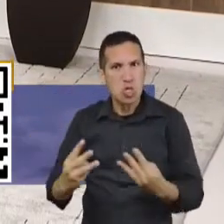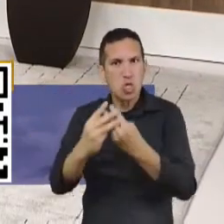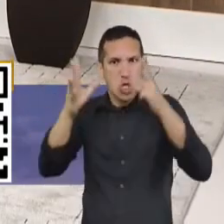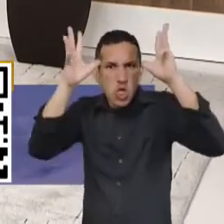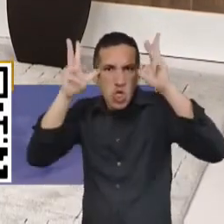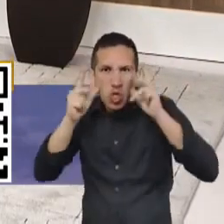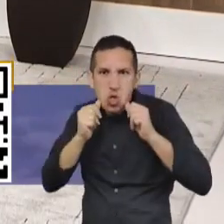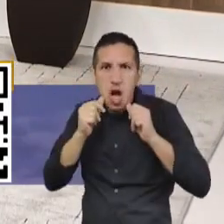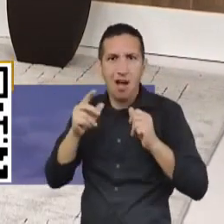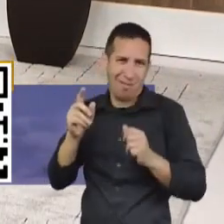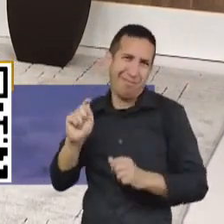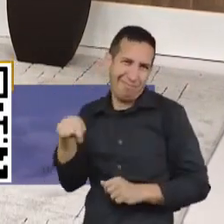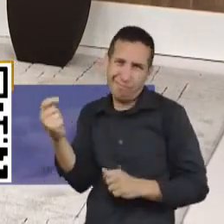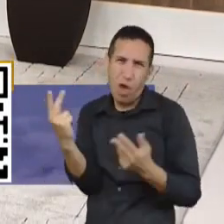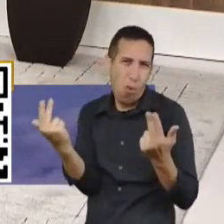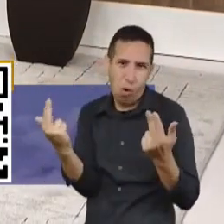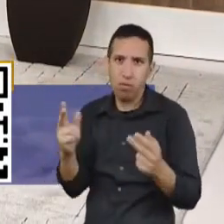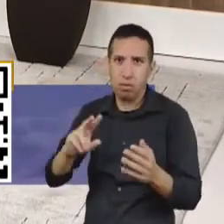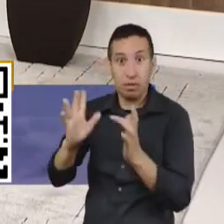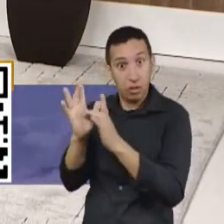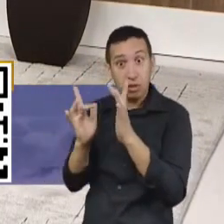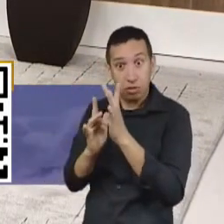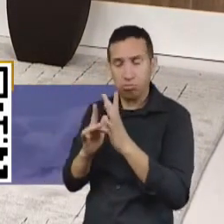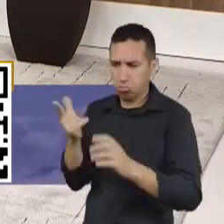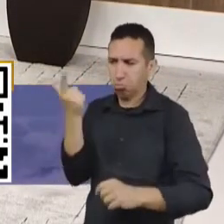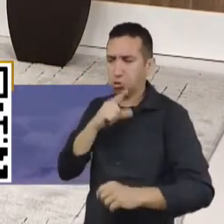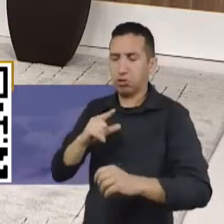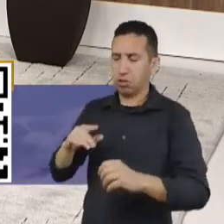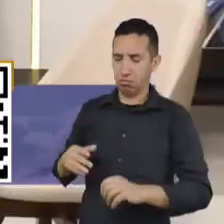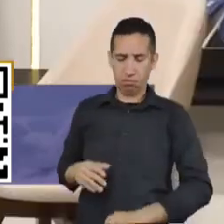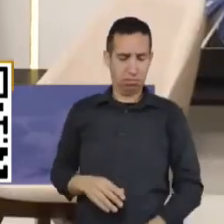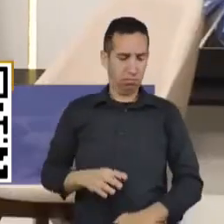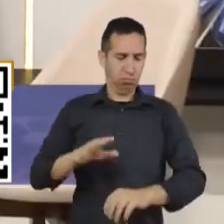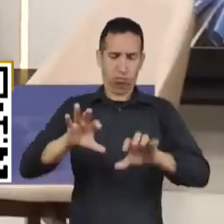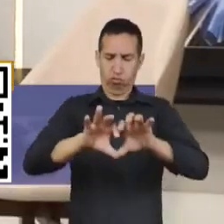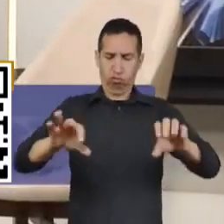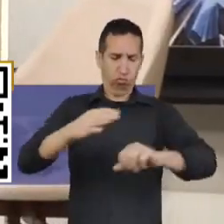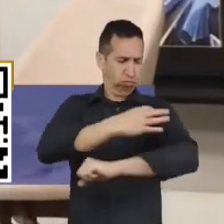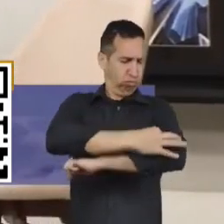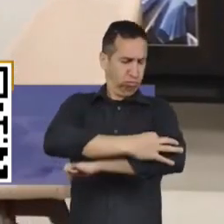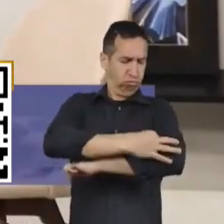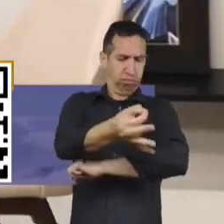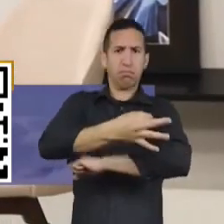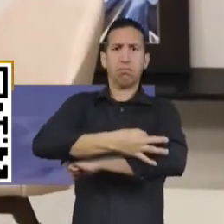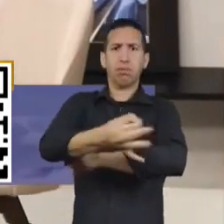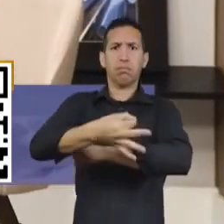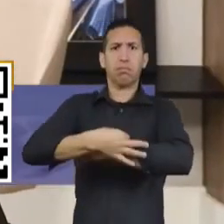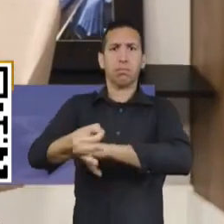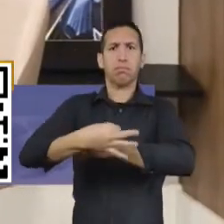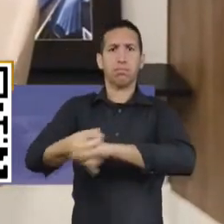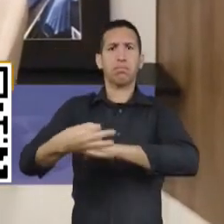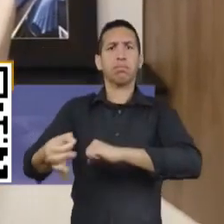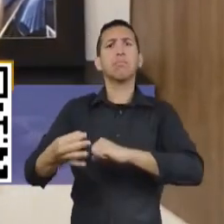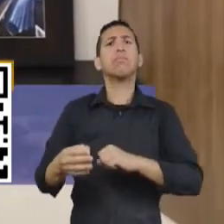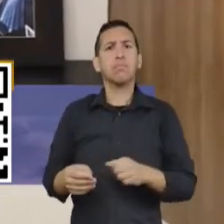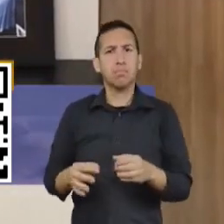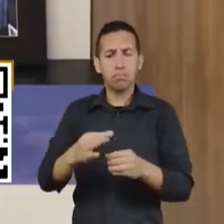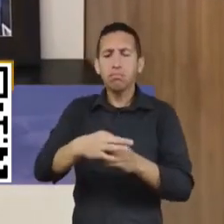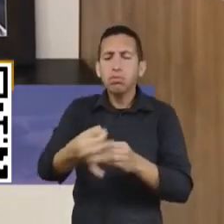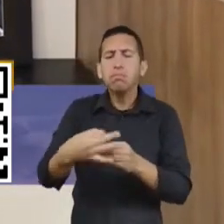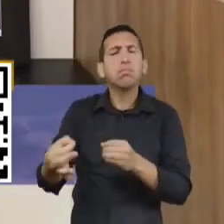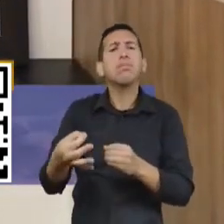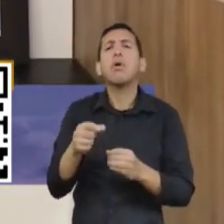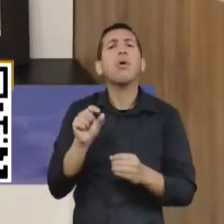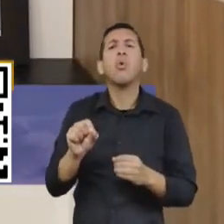e que aparece para abrir o livro e dê-lhe desatar os selos bom e que selo é